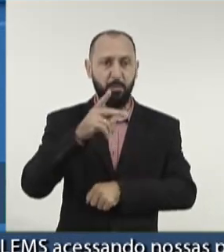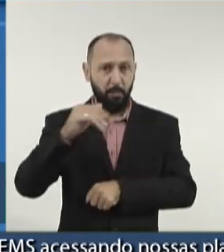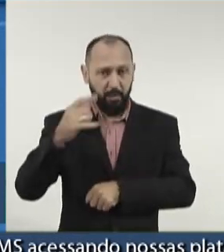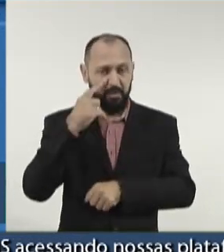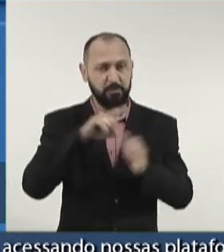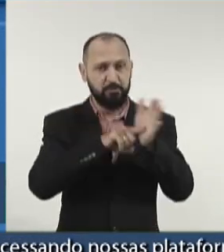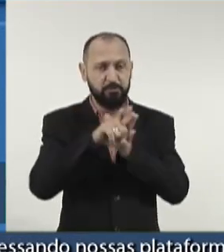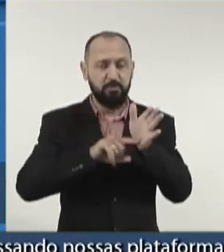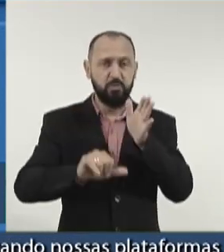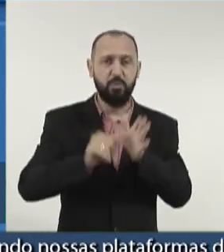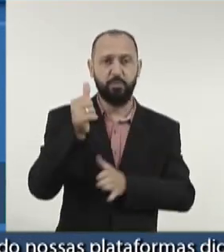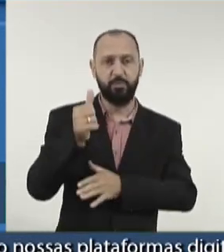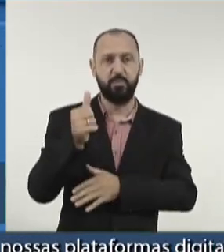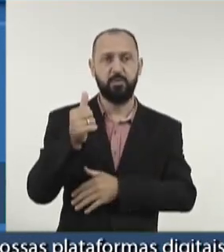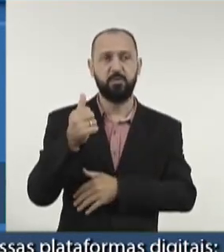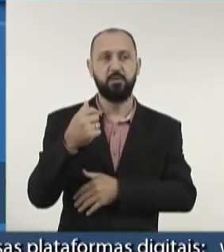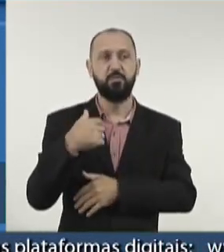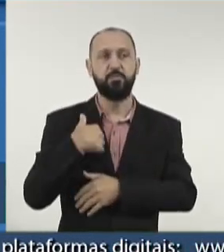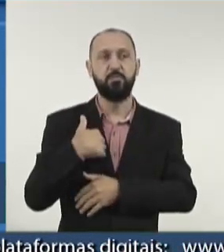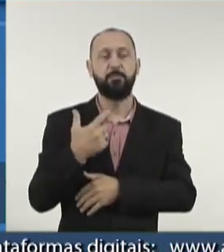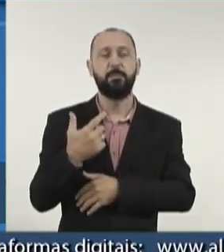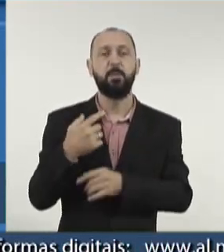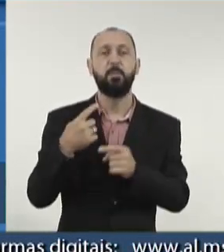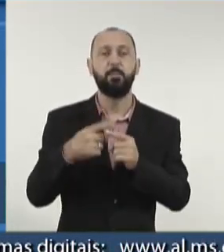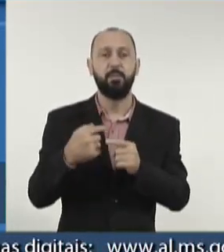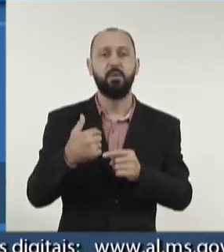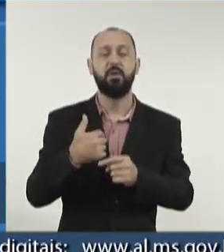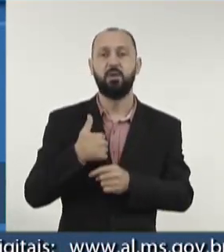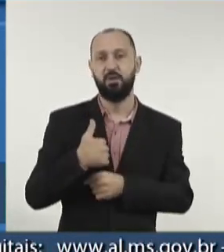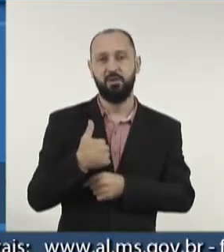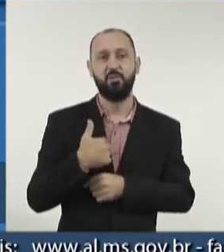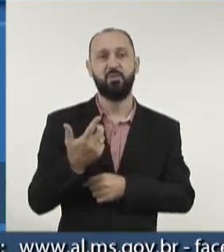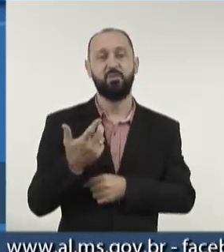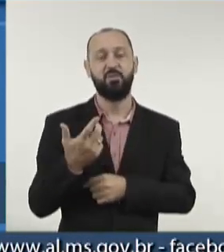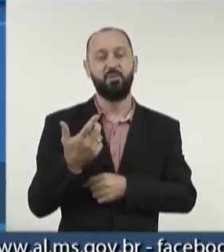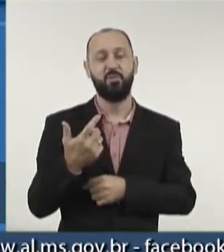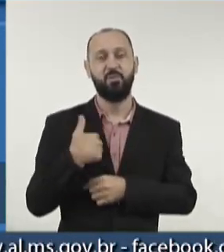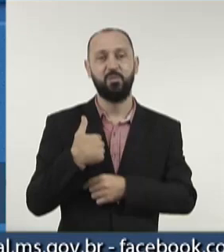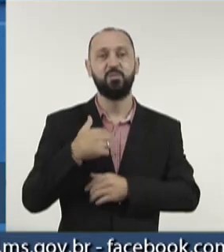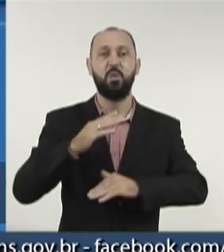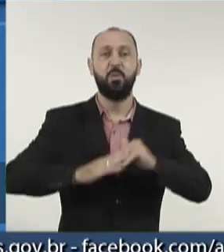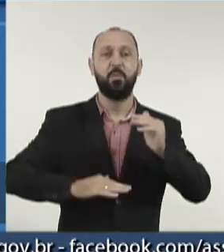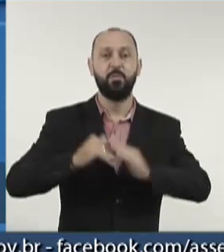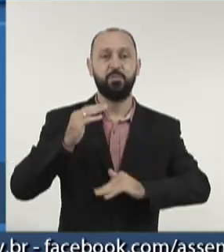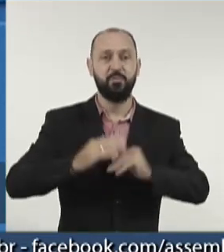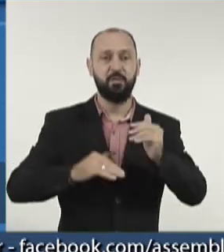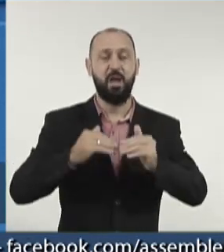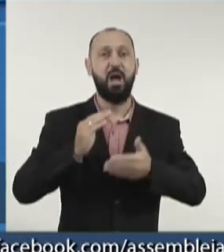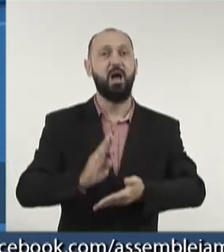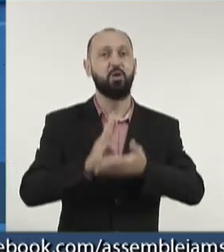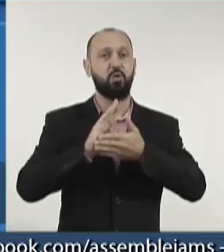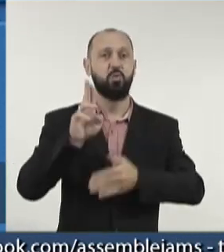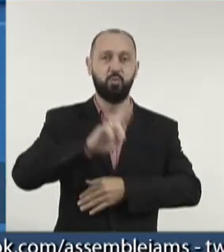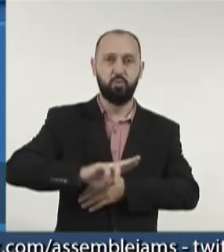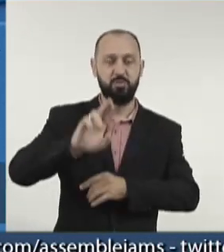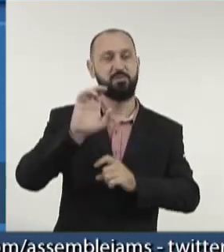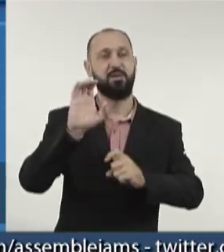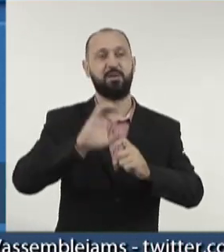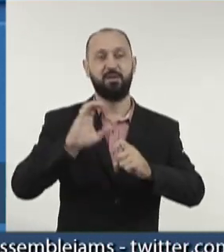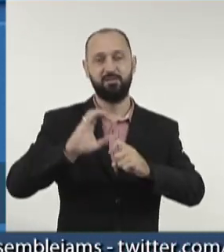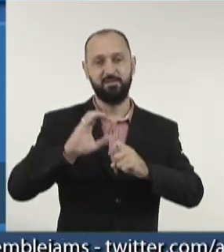investigação, eu seria a primeira. Eu seria a primeira porque eu sou uma servidora pública beneficiária da